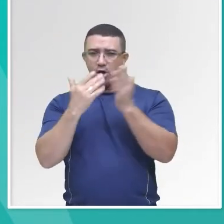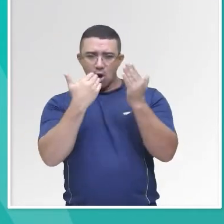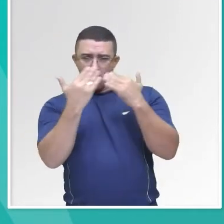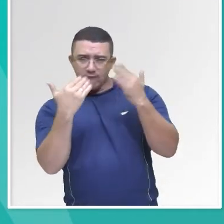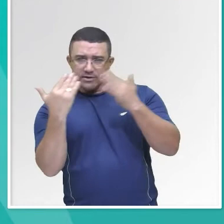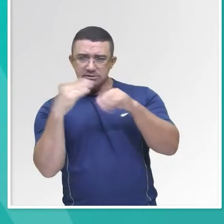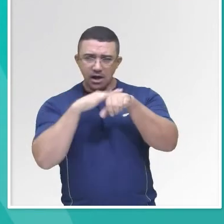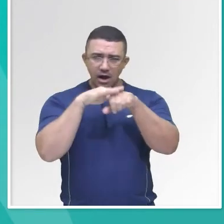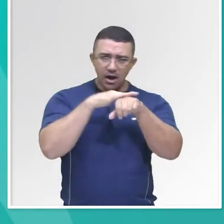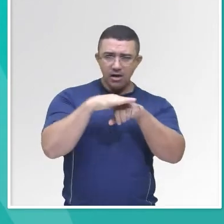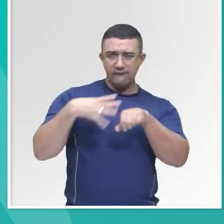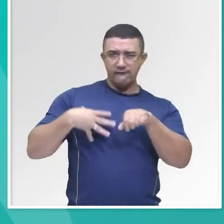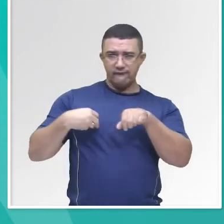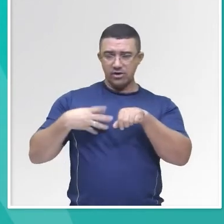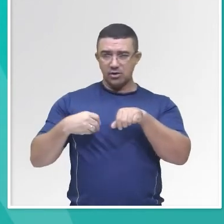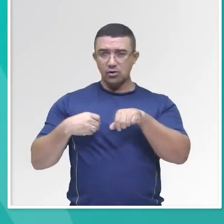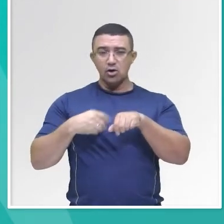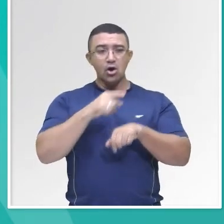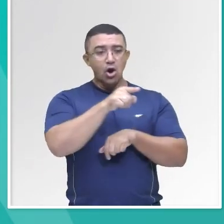comprar.